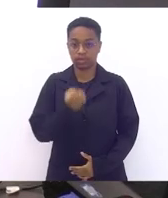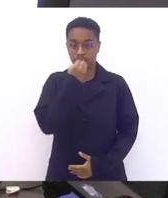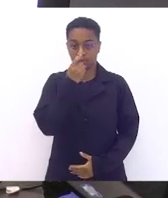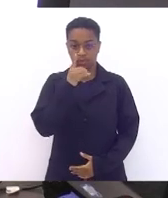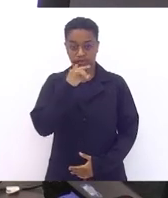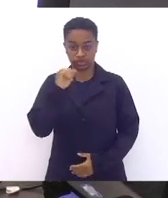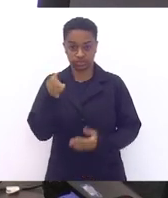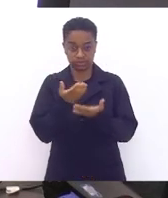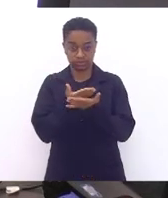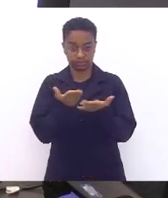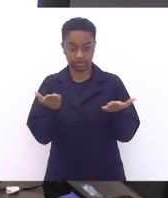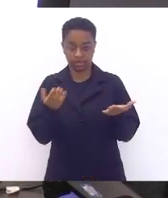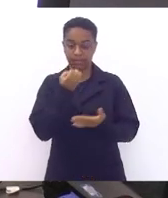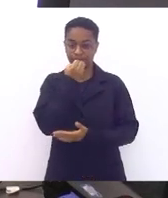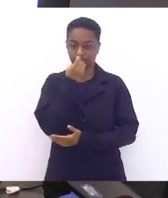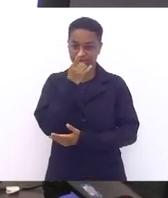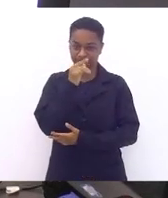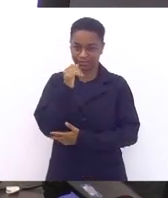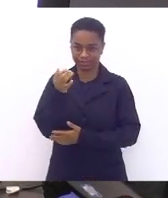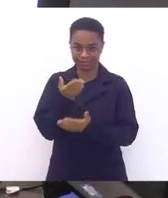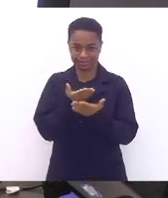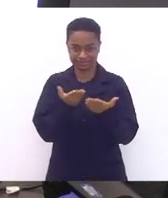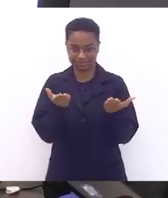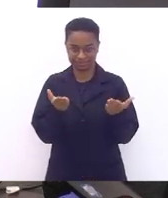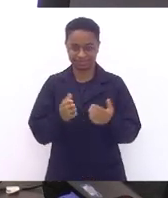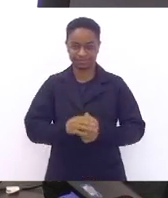Bom dia, bom dia.